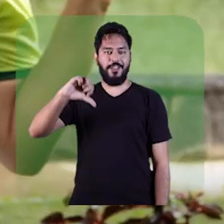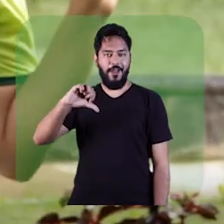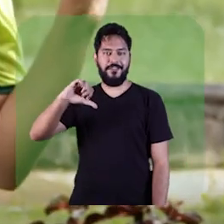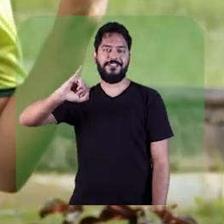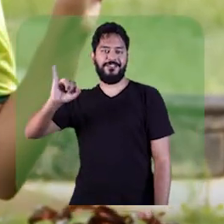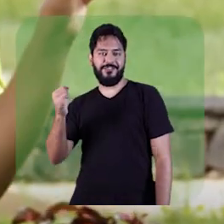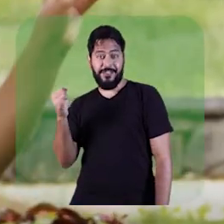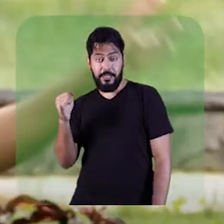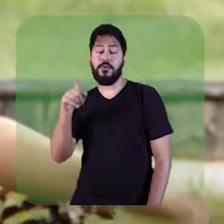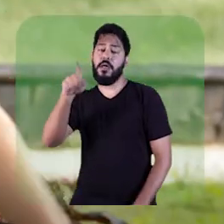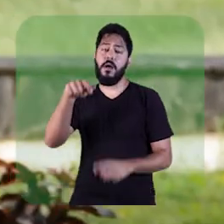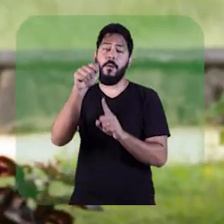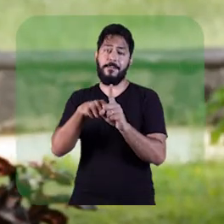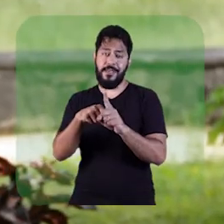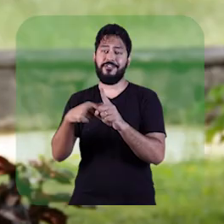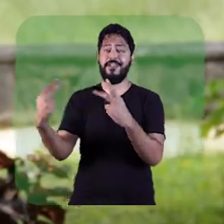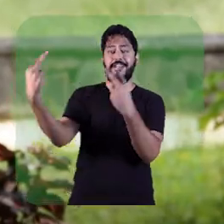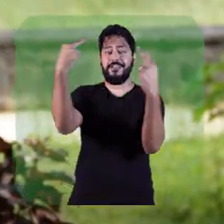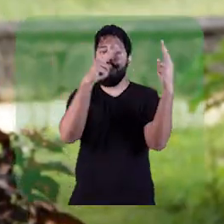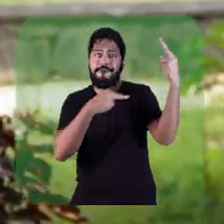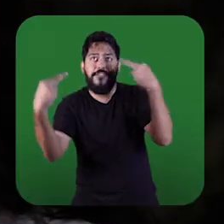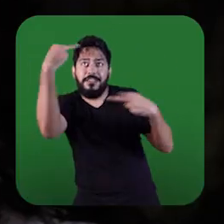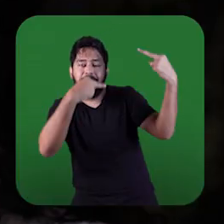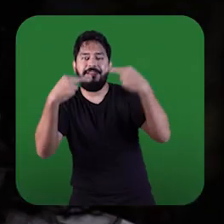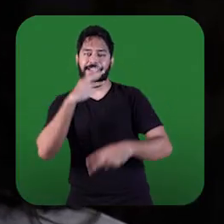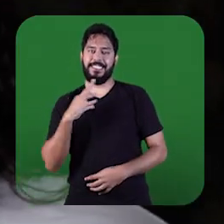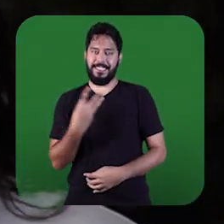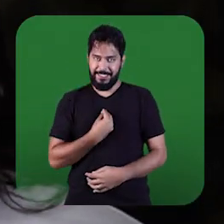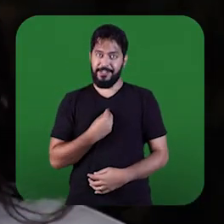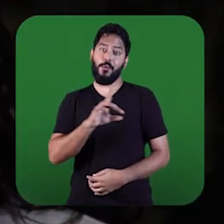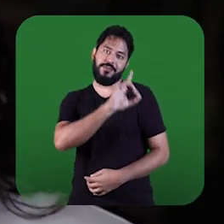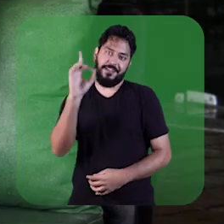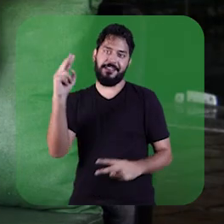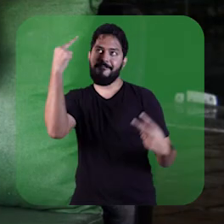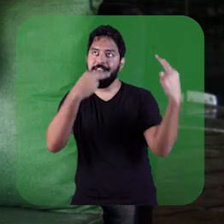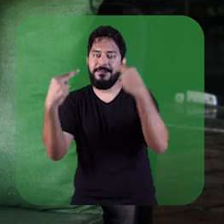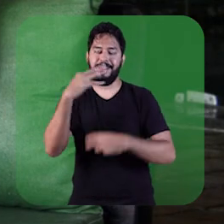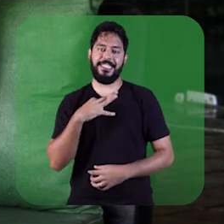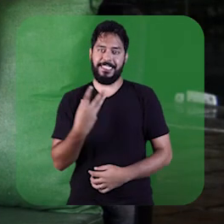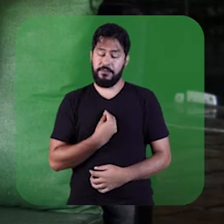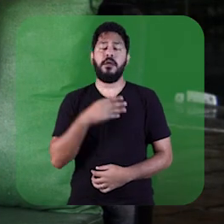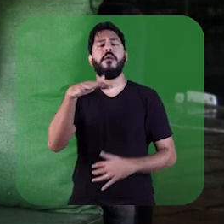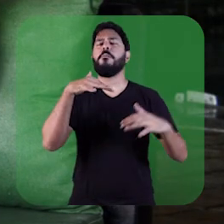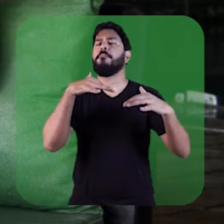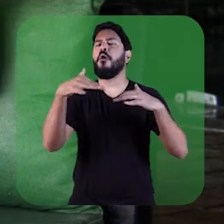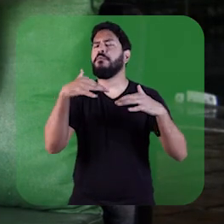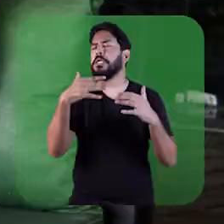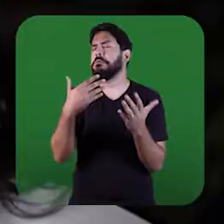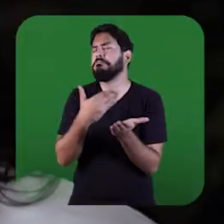de janeiro, que é o mês da visibilidade trans, né, especialmente o dia da visibilidade trans. E esse movimento surgiu